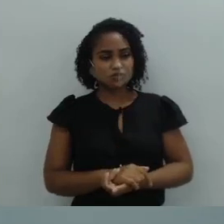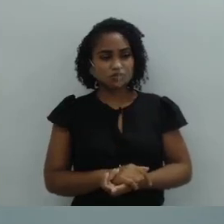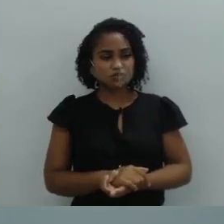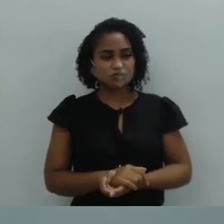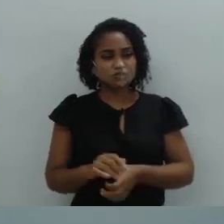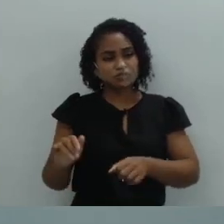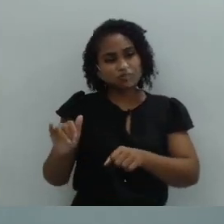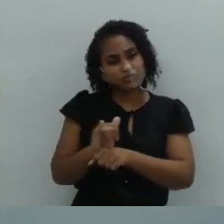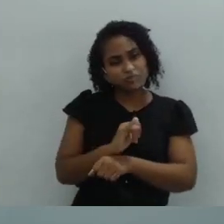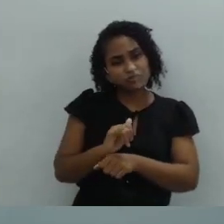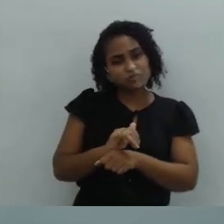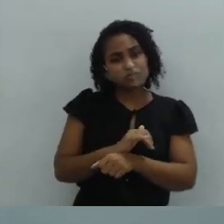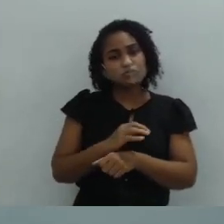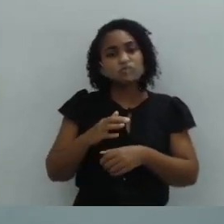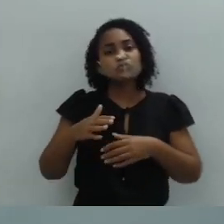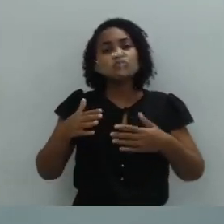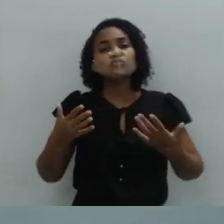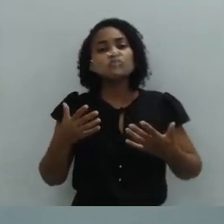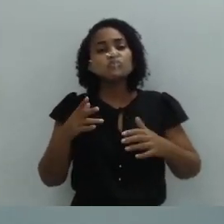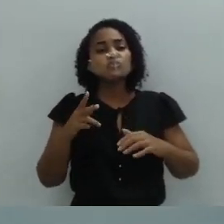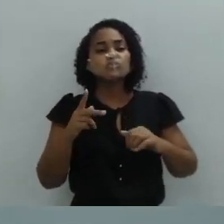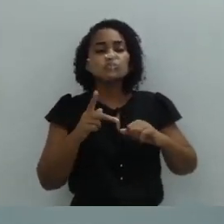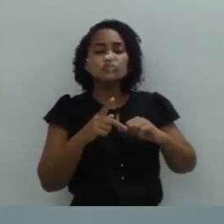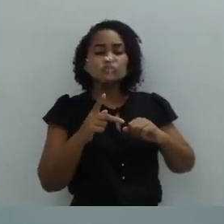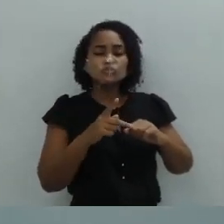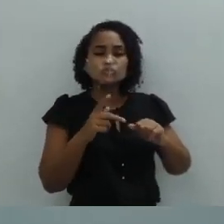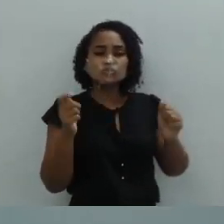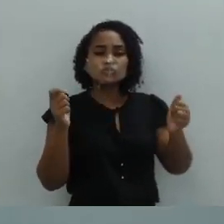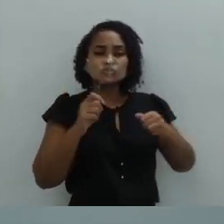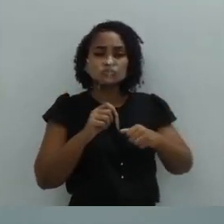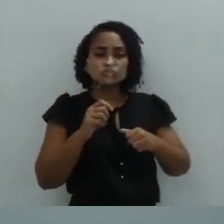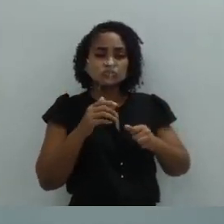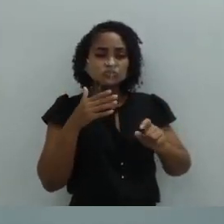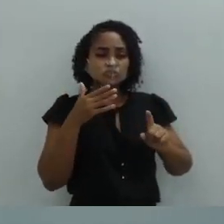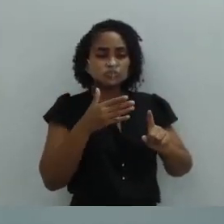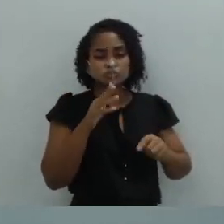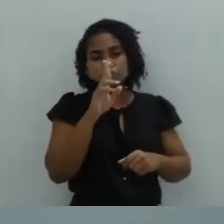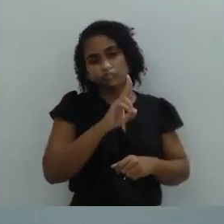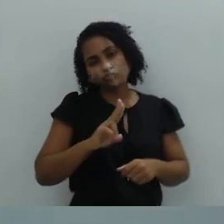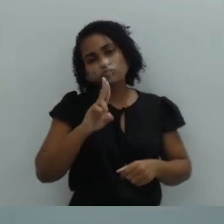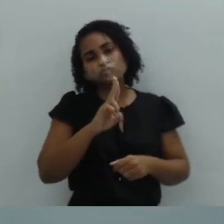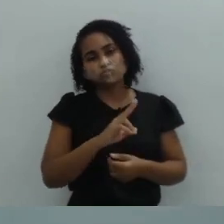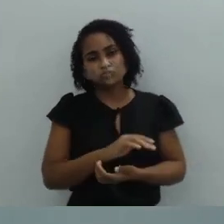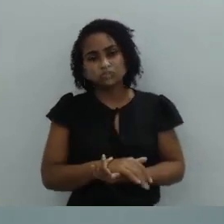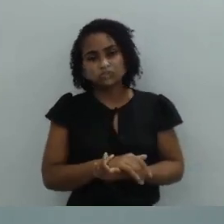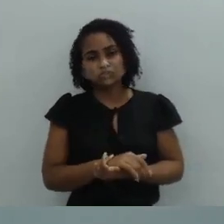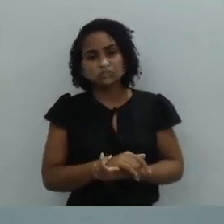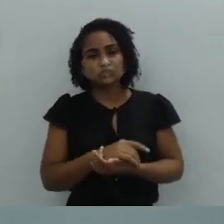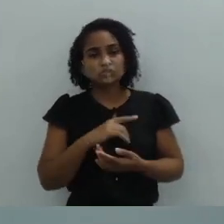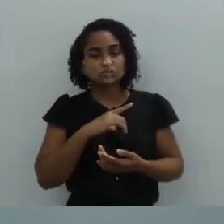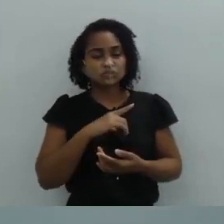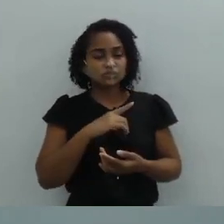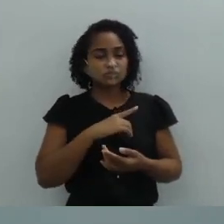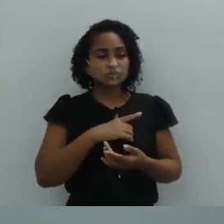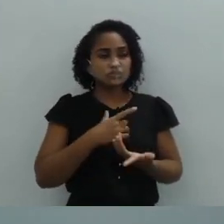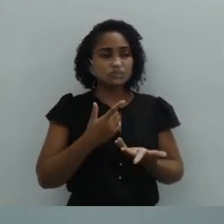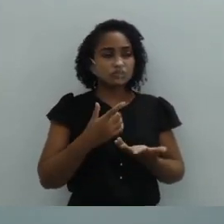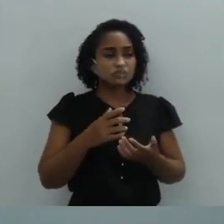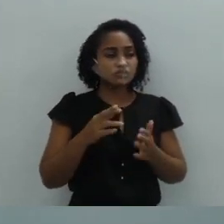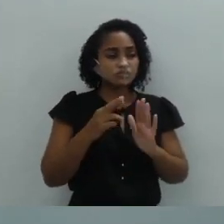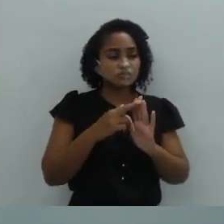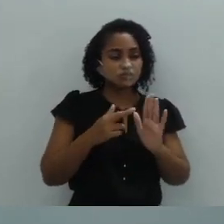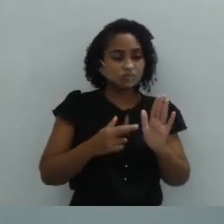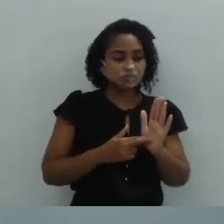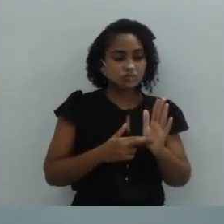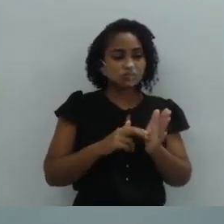tipo de, ou melhor, qual pronome de tratamento eu irei utilizar? Atendendo todas as regras do